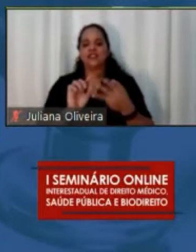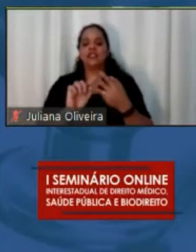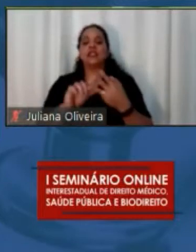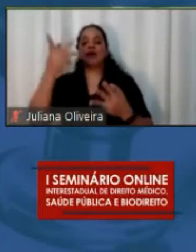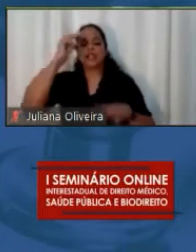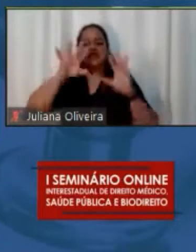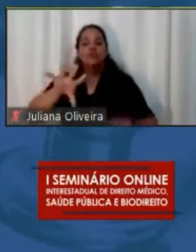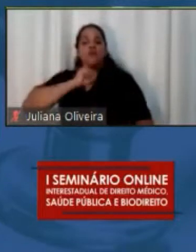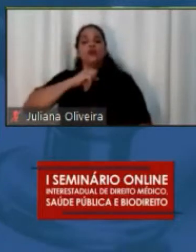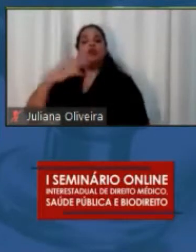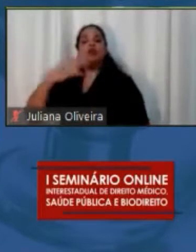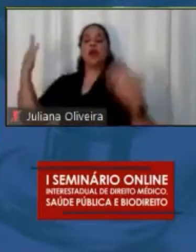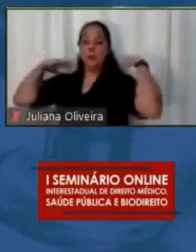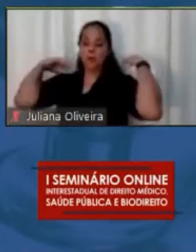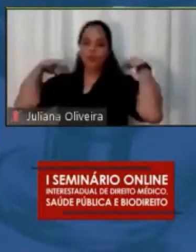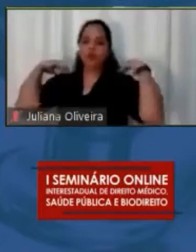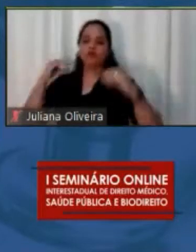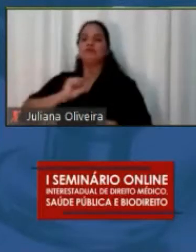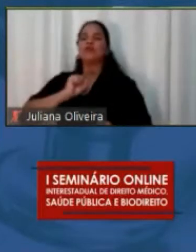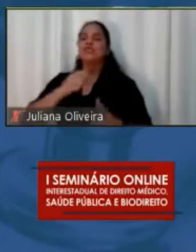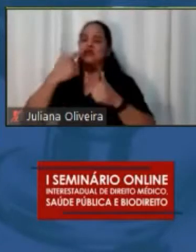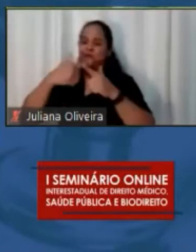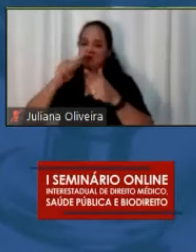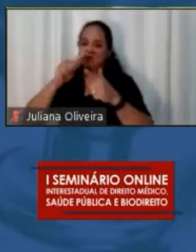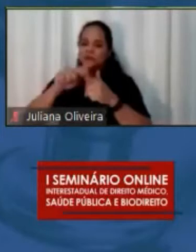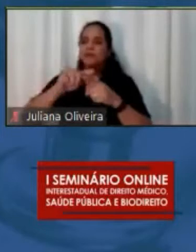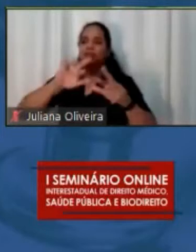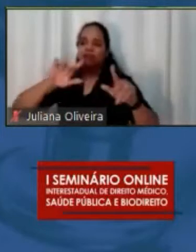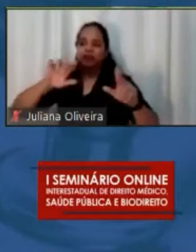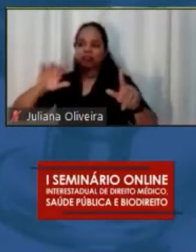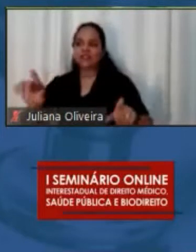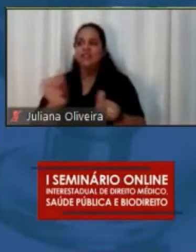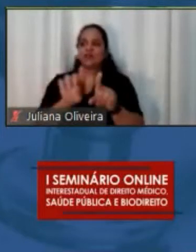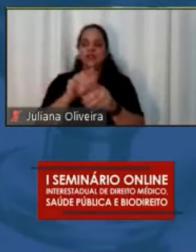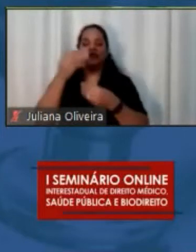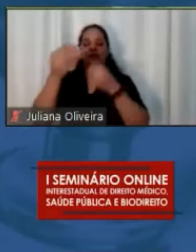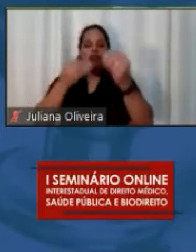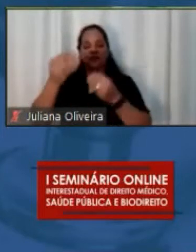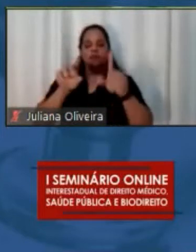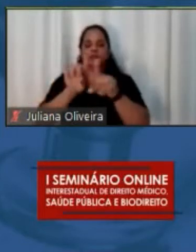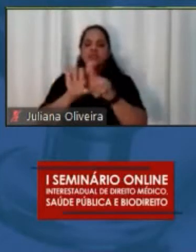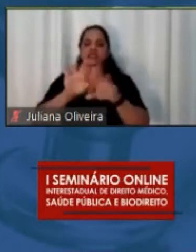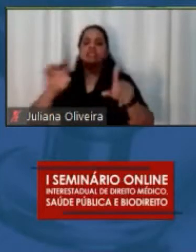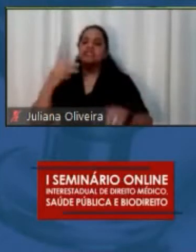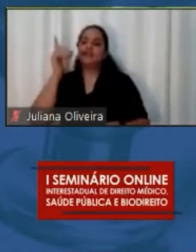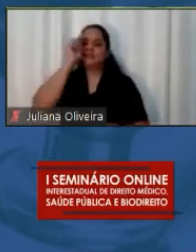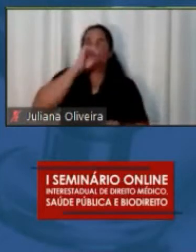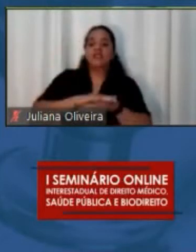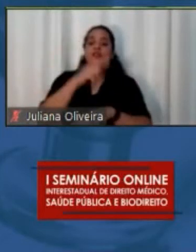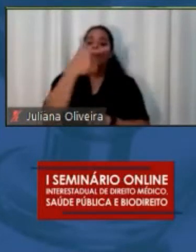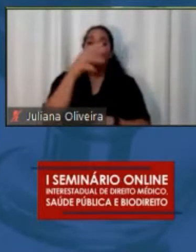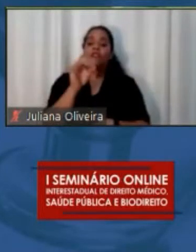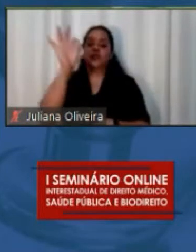à transfusão, que é uma patologia de altíssima mortalidade, mais de 20% dos pacientes que acometem